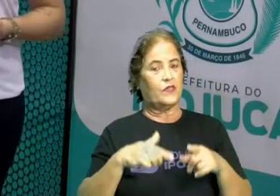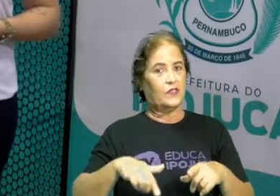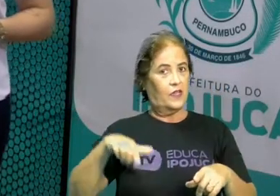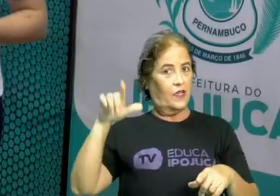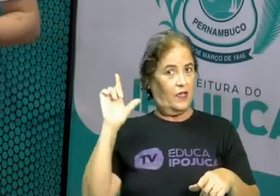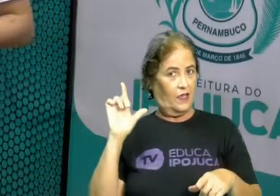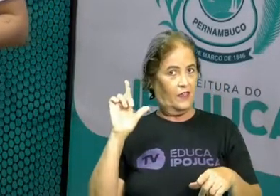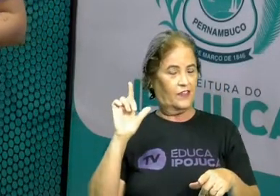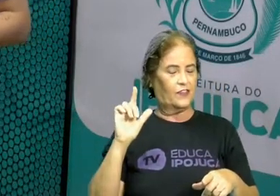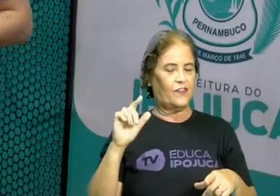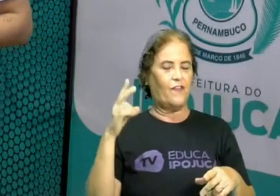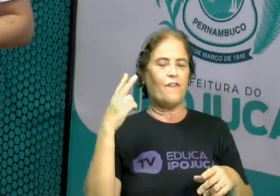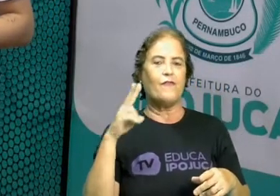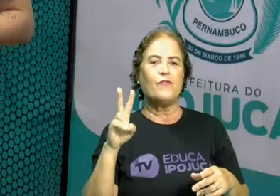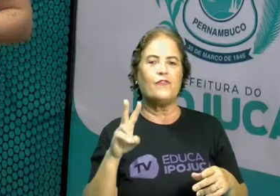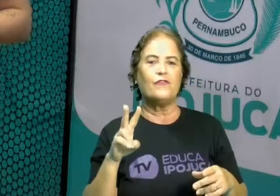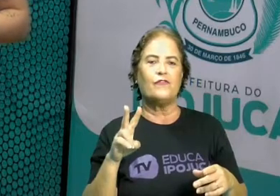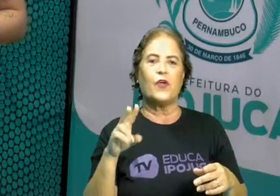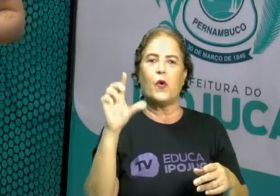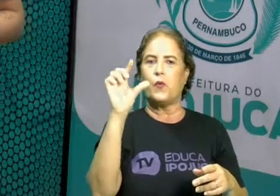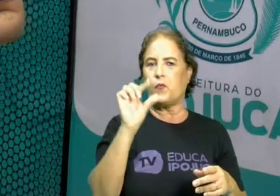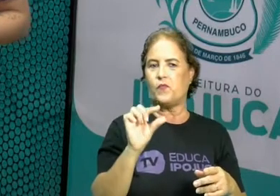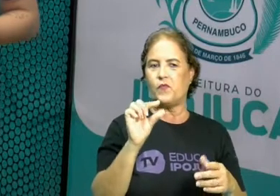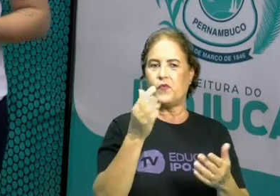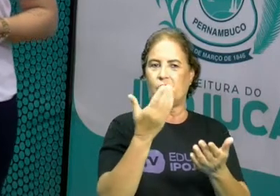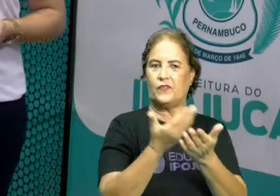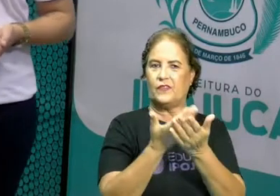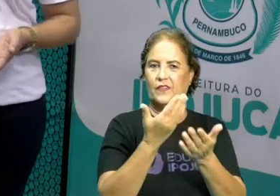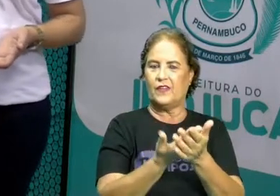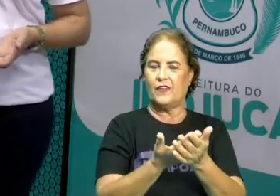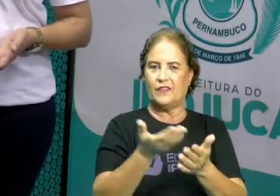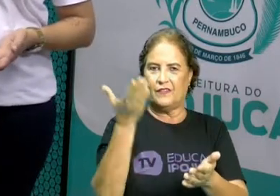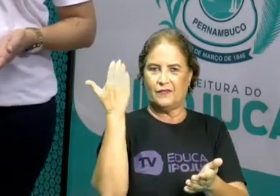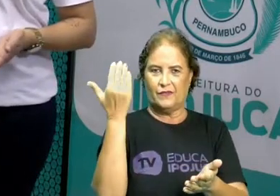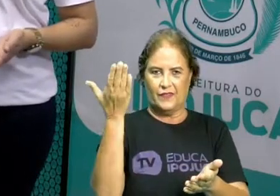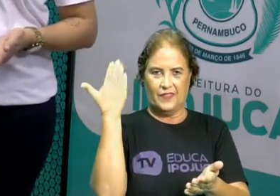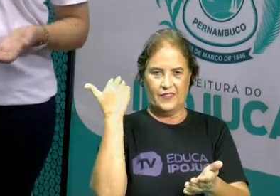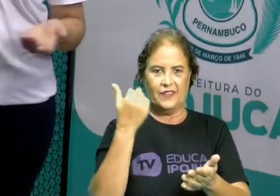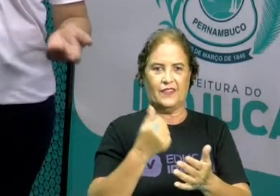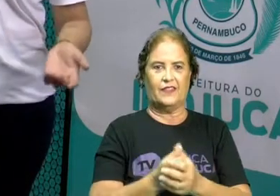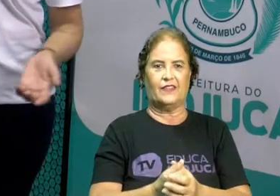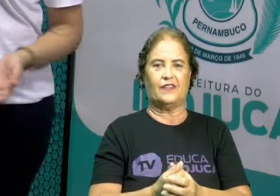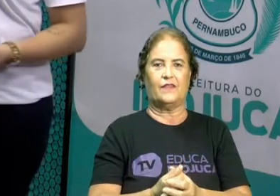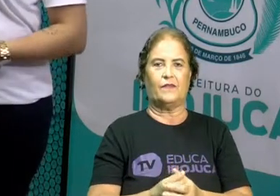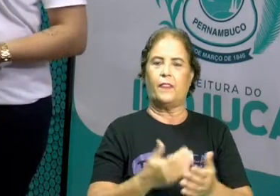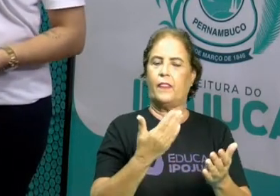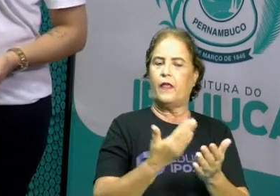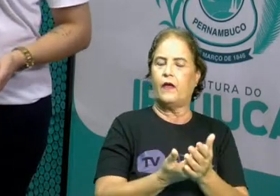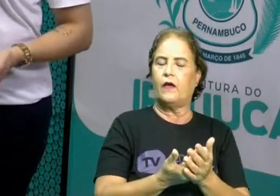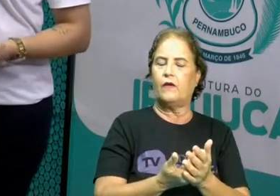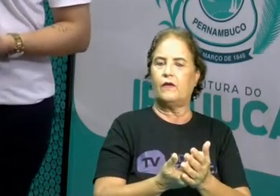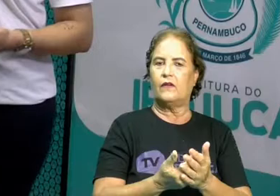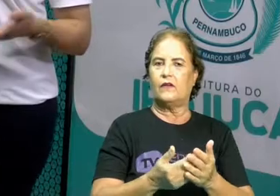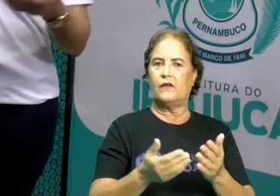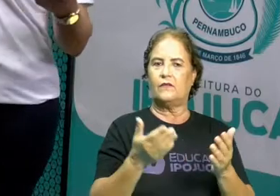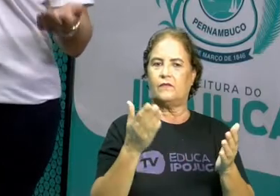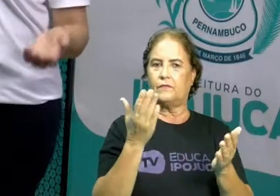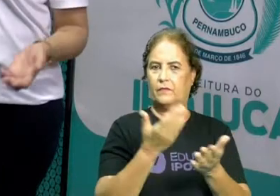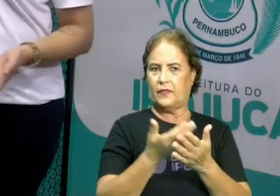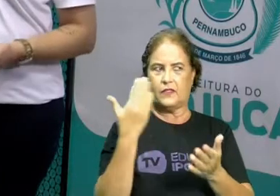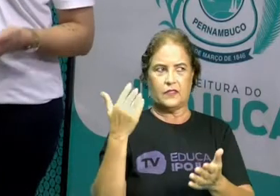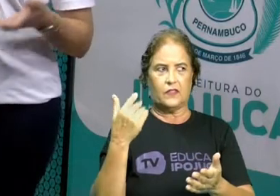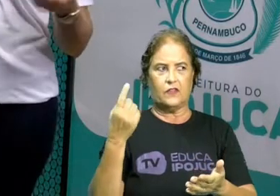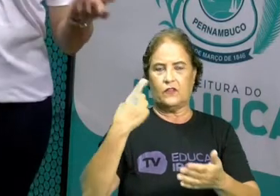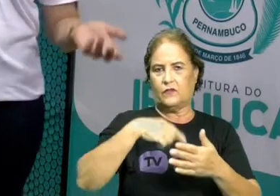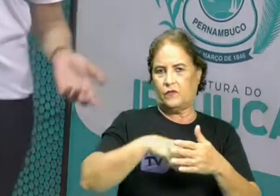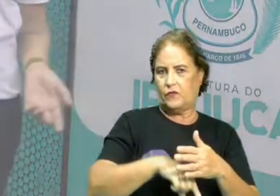vamos rever aí um pouquinho da nossa aula passada. Então na aula passada, nós aprofundamos